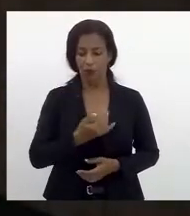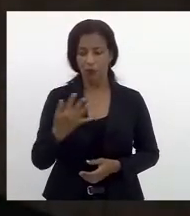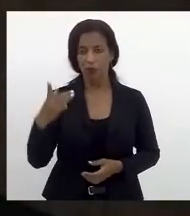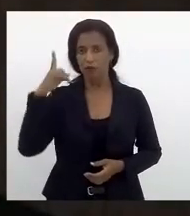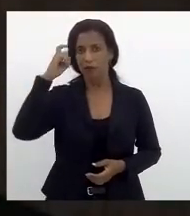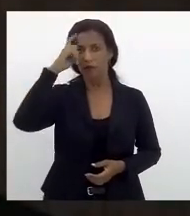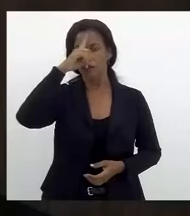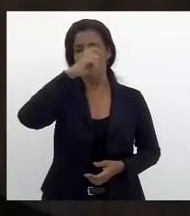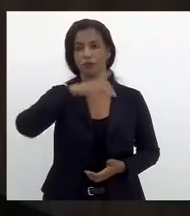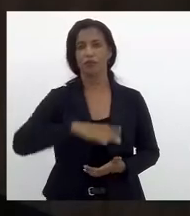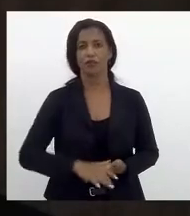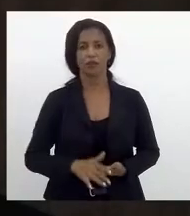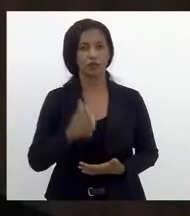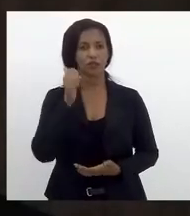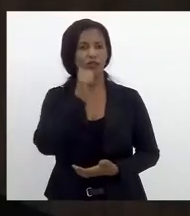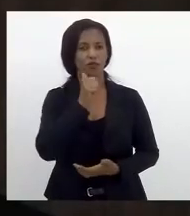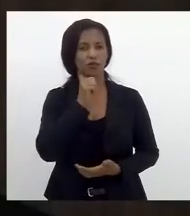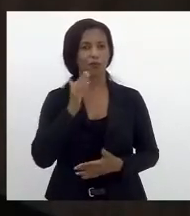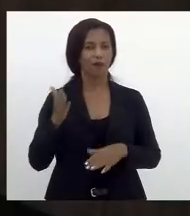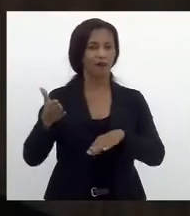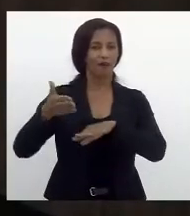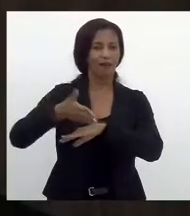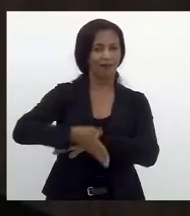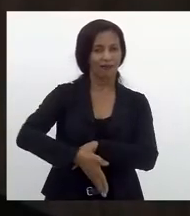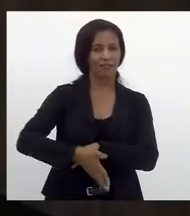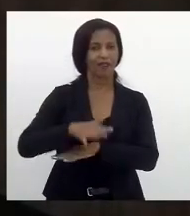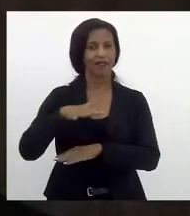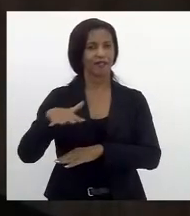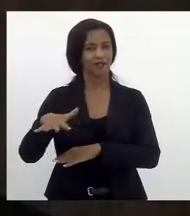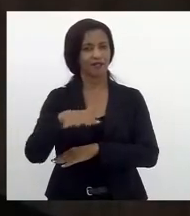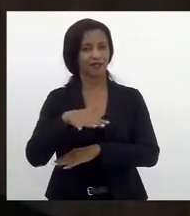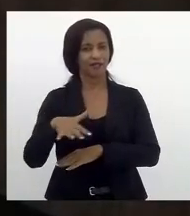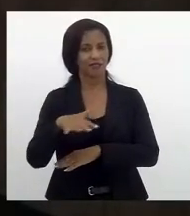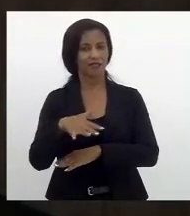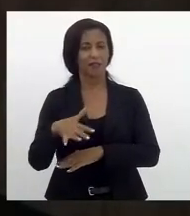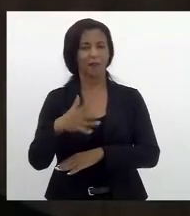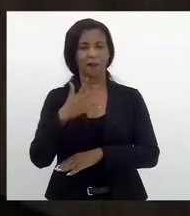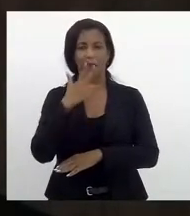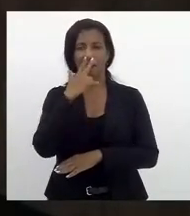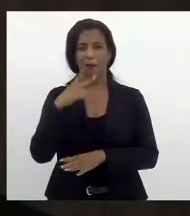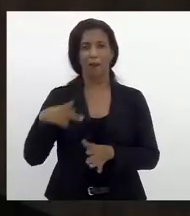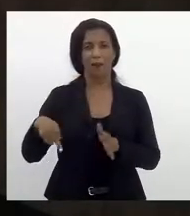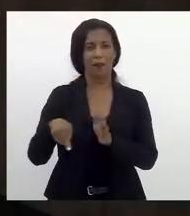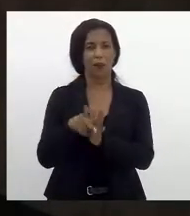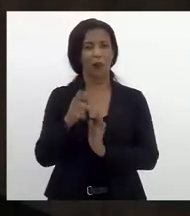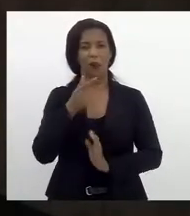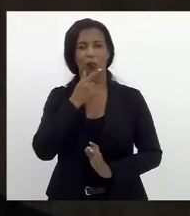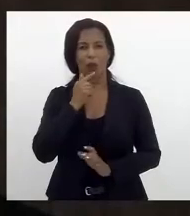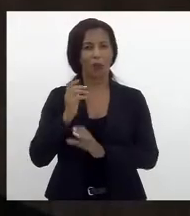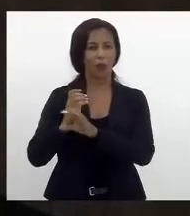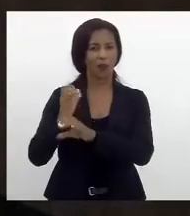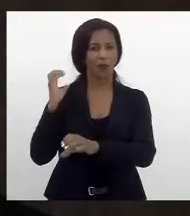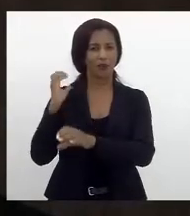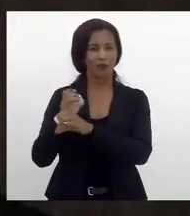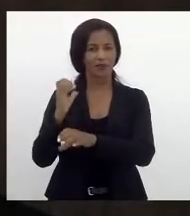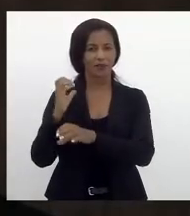difícil as mulheres adentrarem nessa área que é muito masculina, a área de engenharia, a área